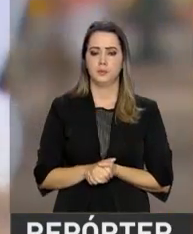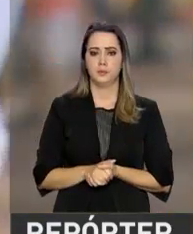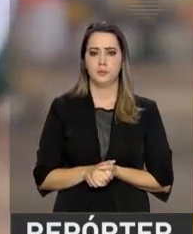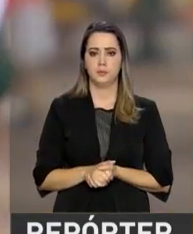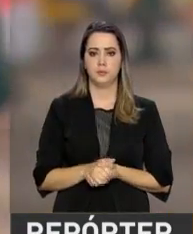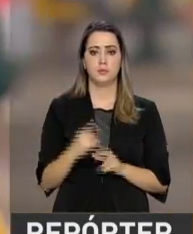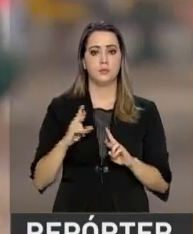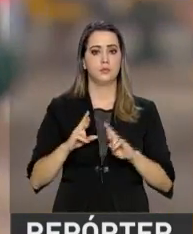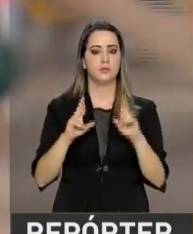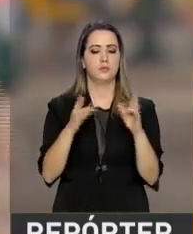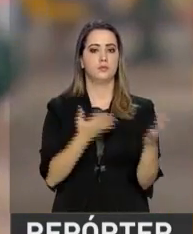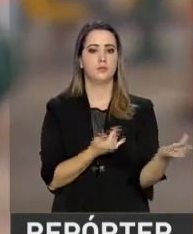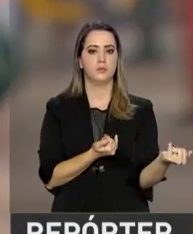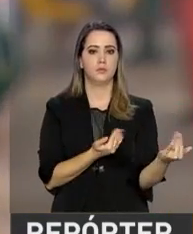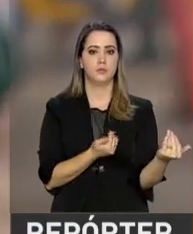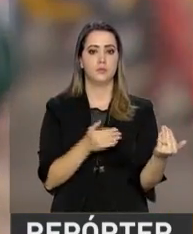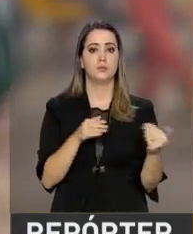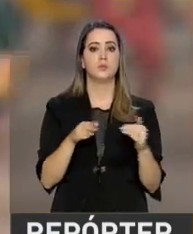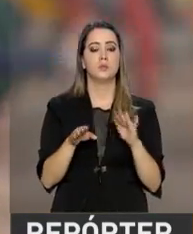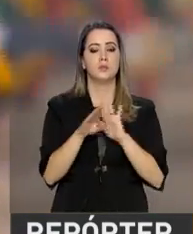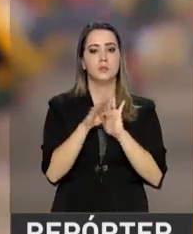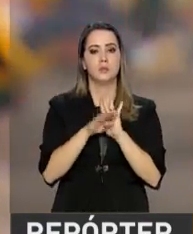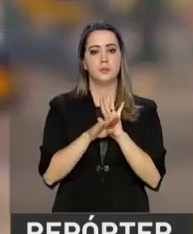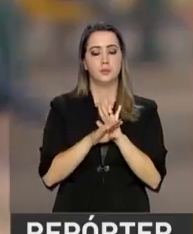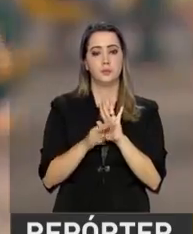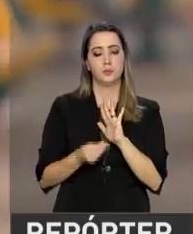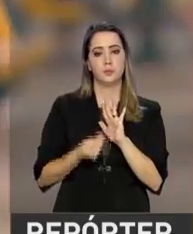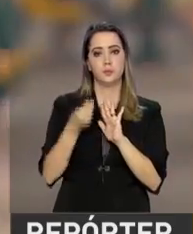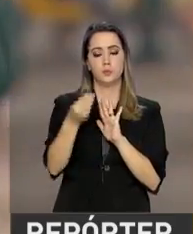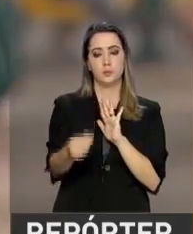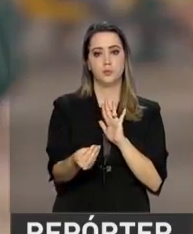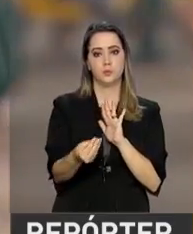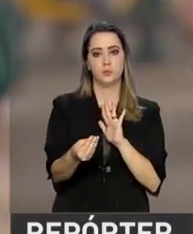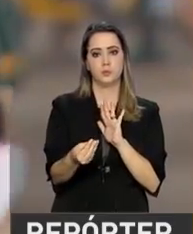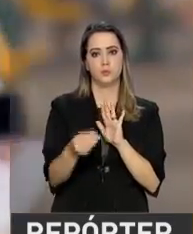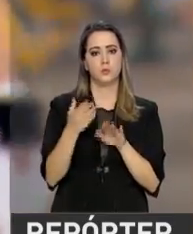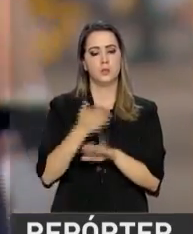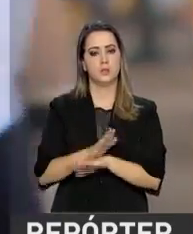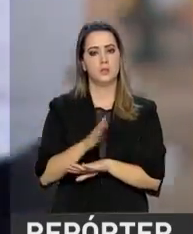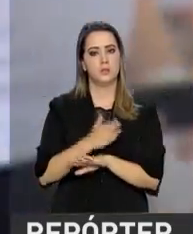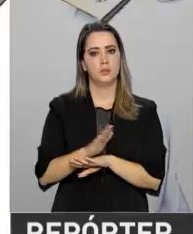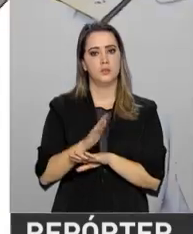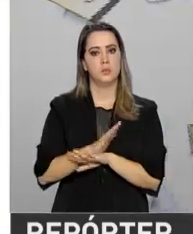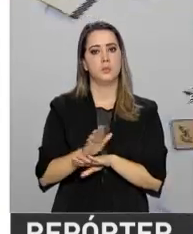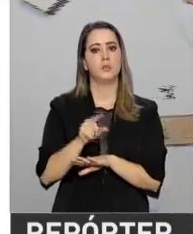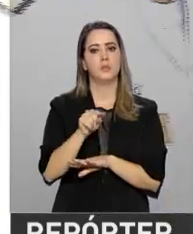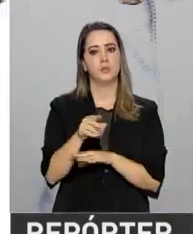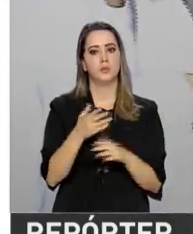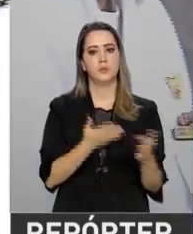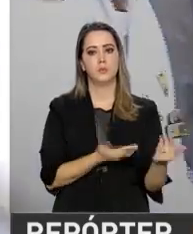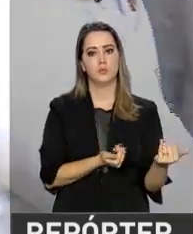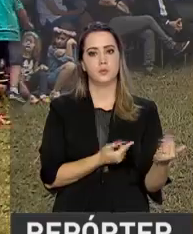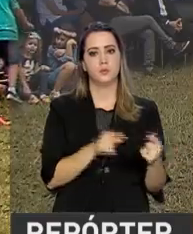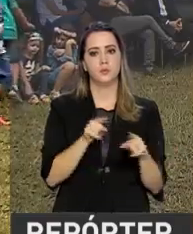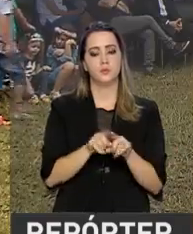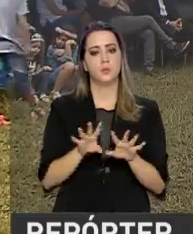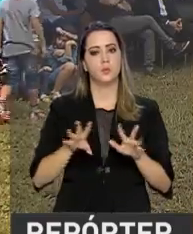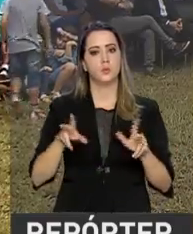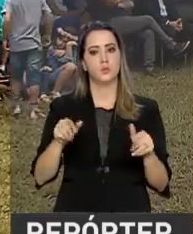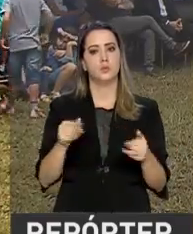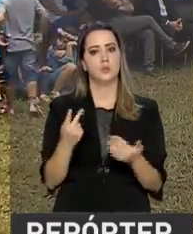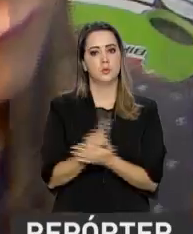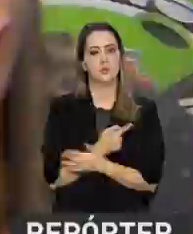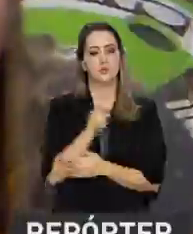Fica uma esperança para os jovens, né? Que esse projeto também traz muita capacitação profissional para os jovens, né? A motivação que isso tudo